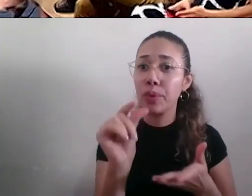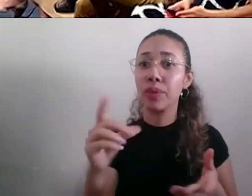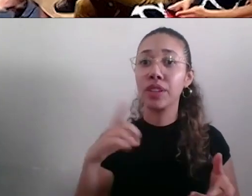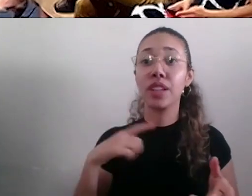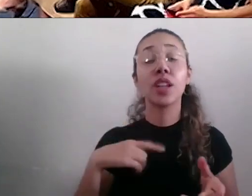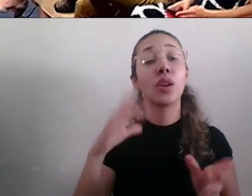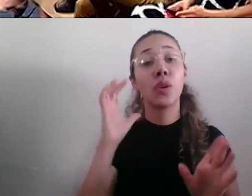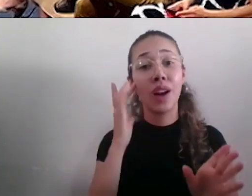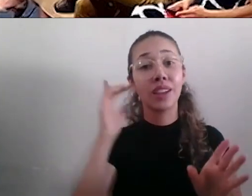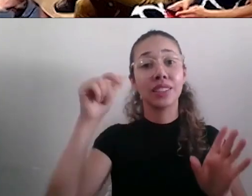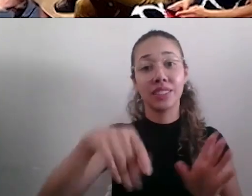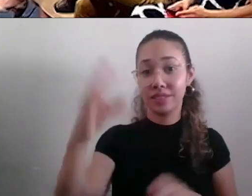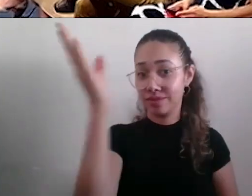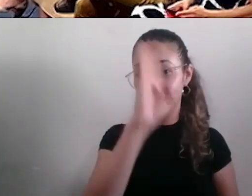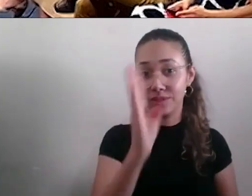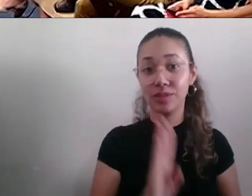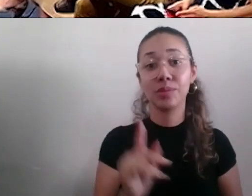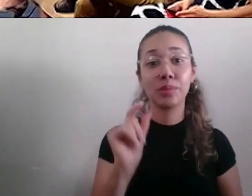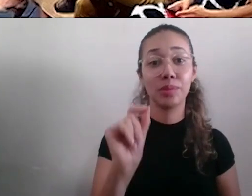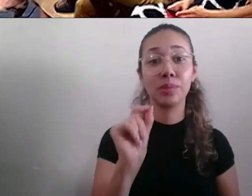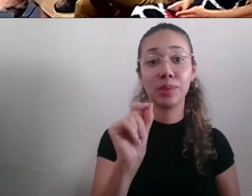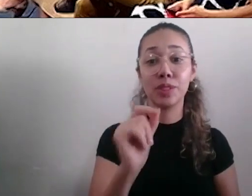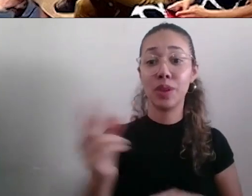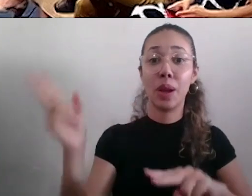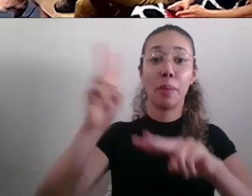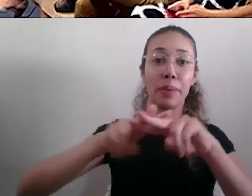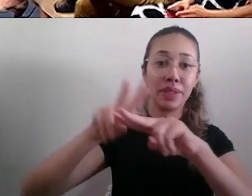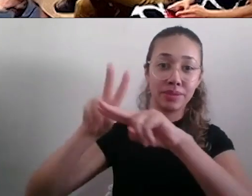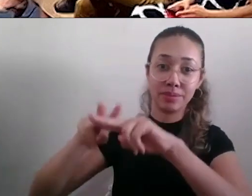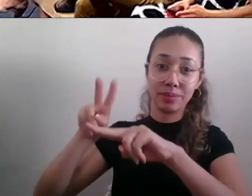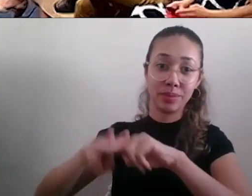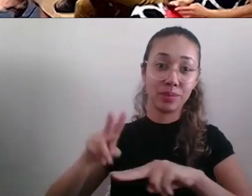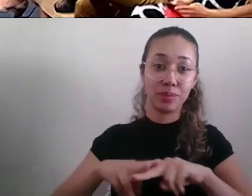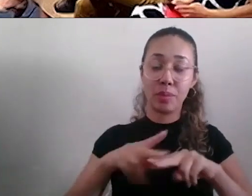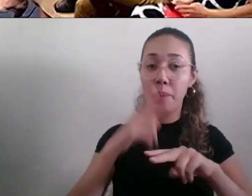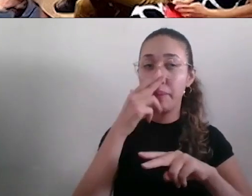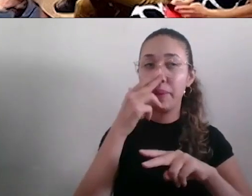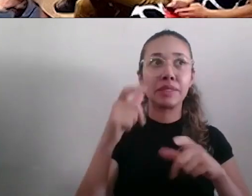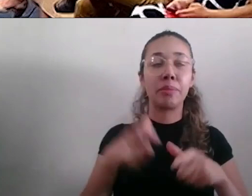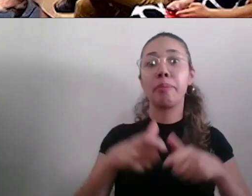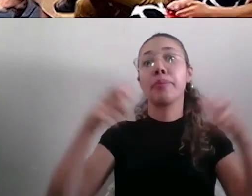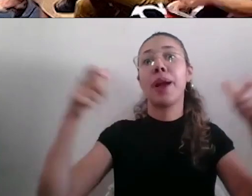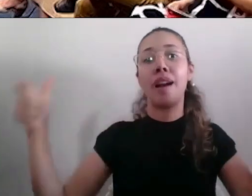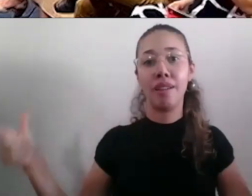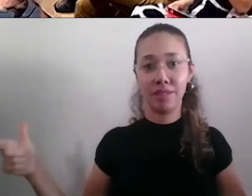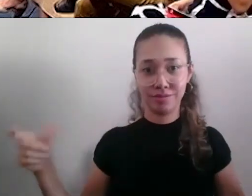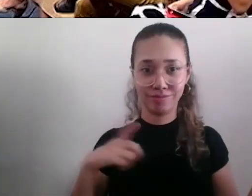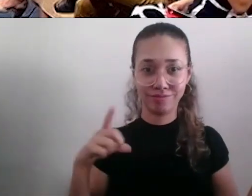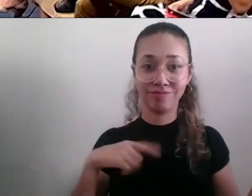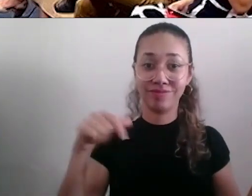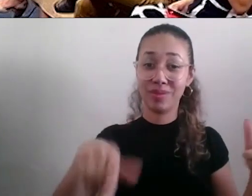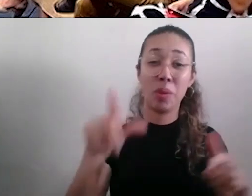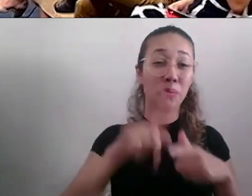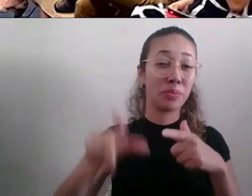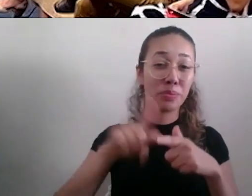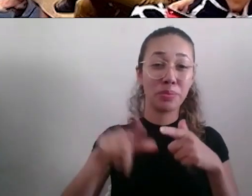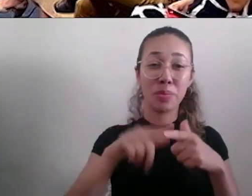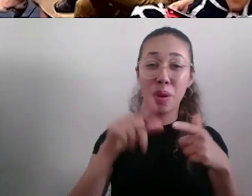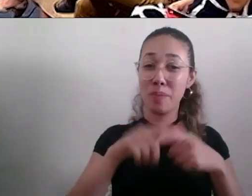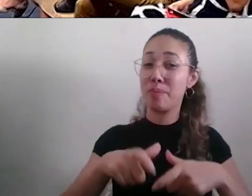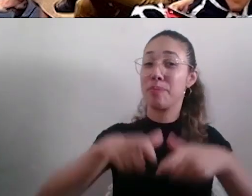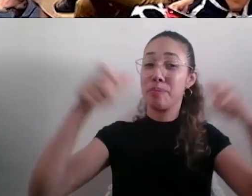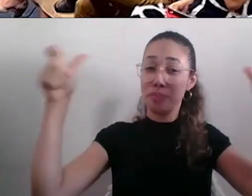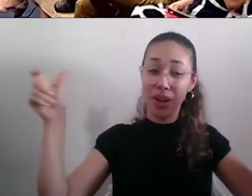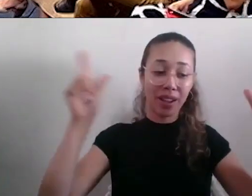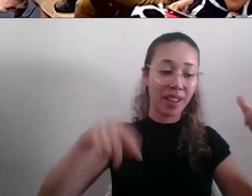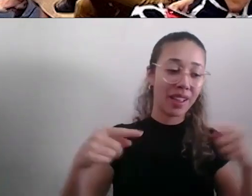carcerária do Brasil uma das maiores do Brasil. Eu acho um dos maiores problemas do nosso país é a questão